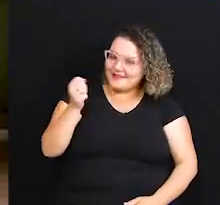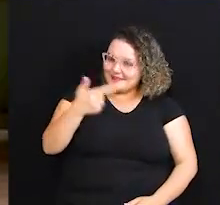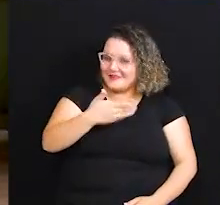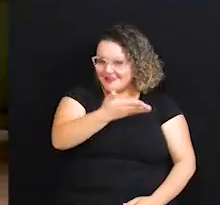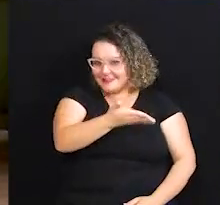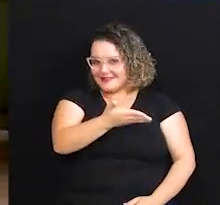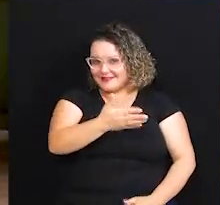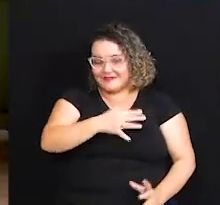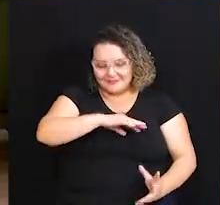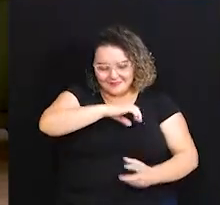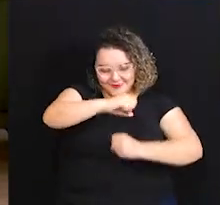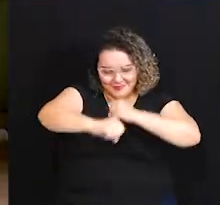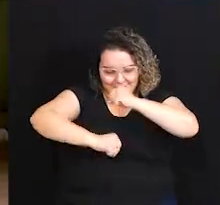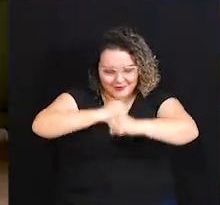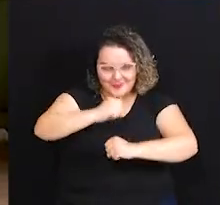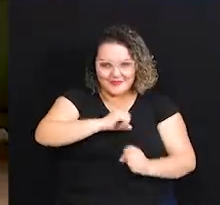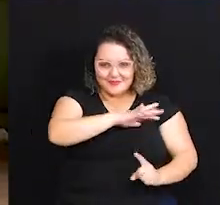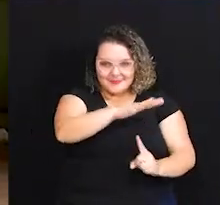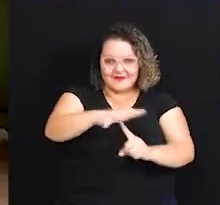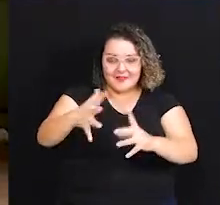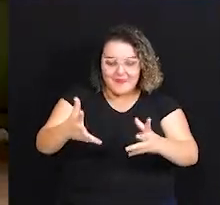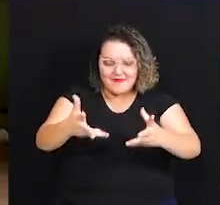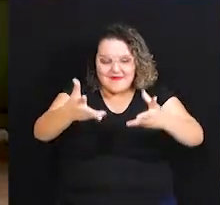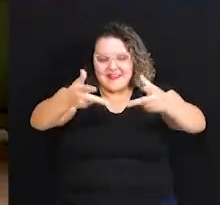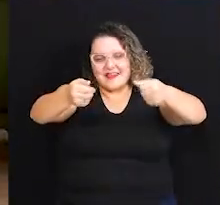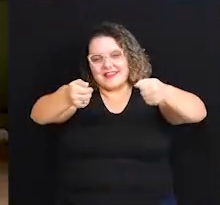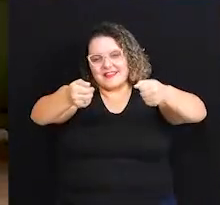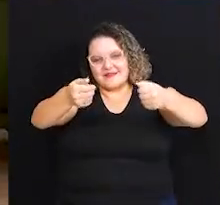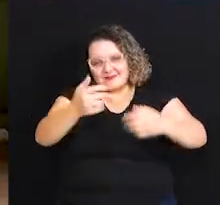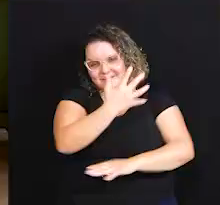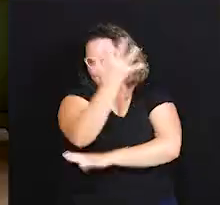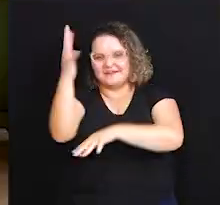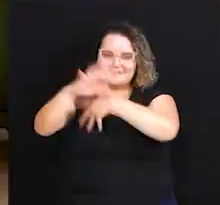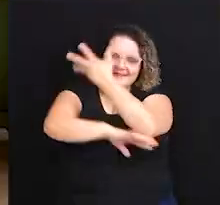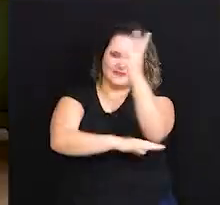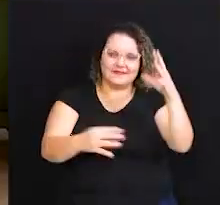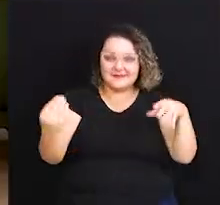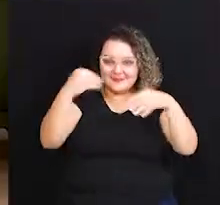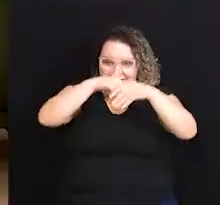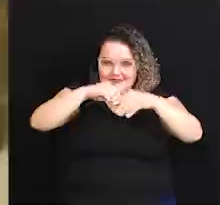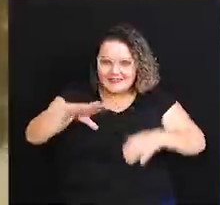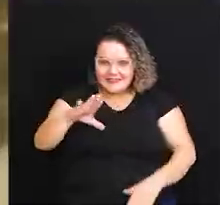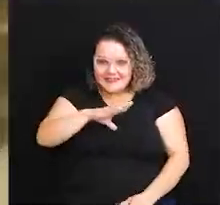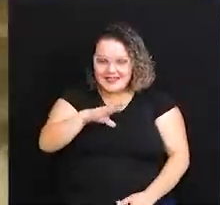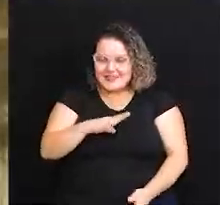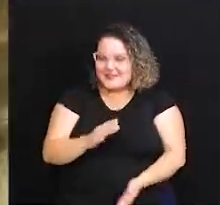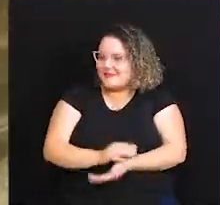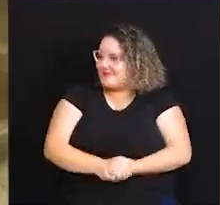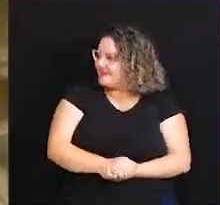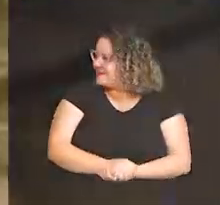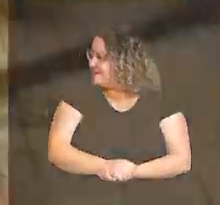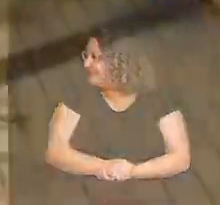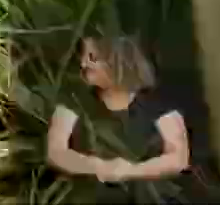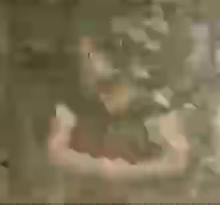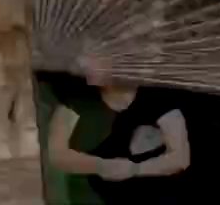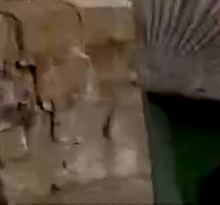no Giro Ambiental. Uma verdadeira riqueza florestal escondida no meio da cidade.